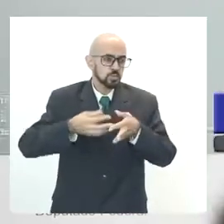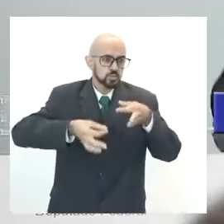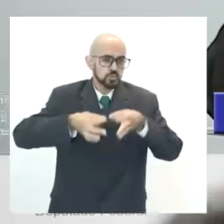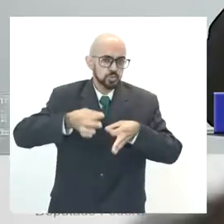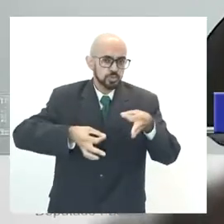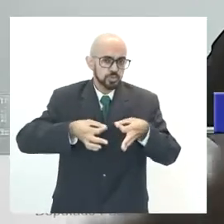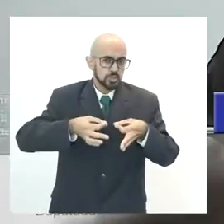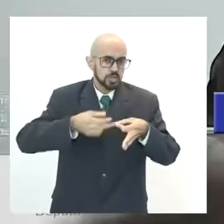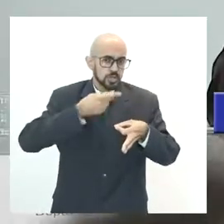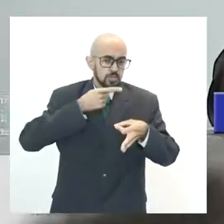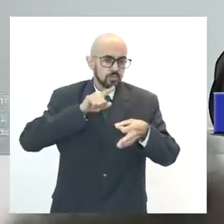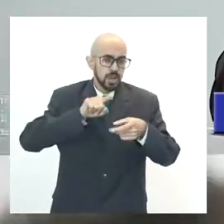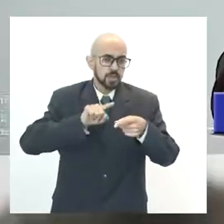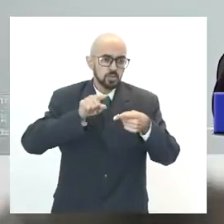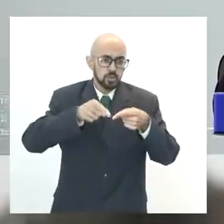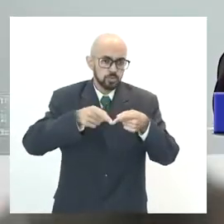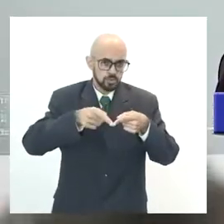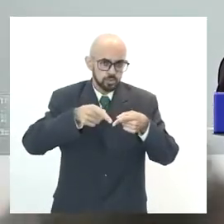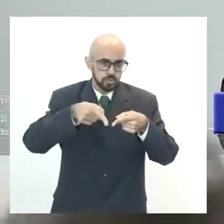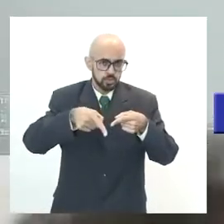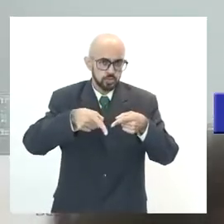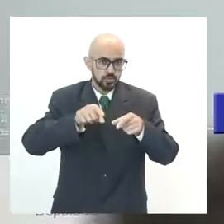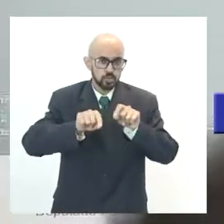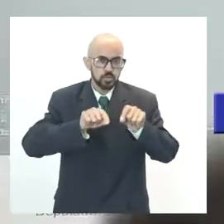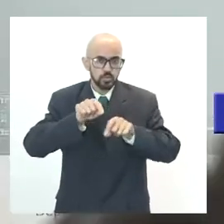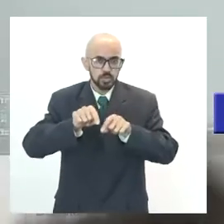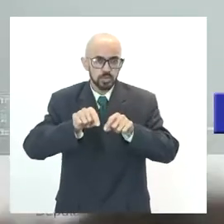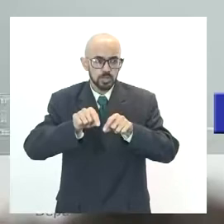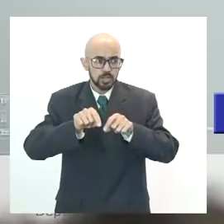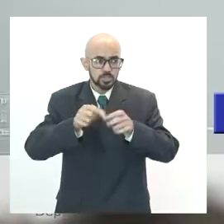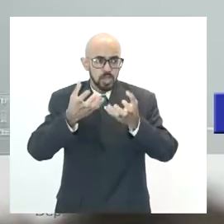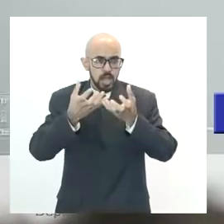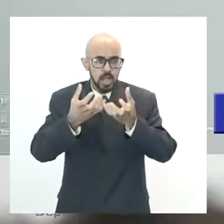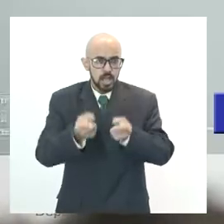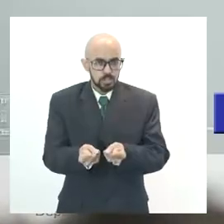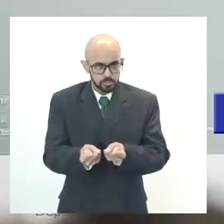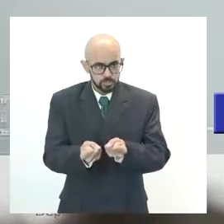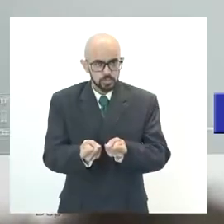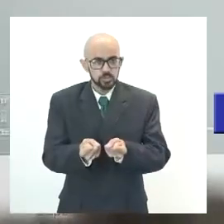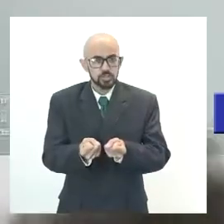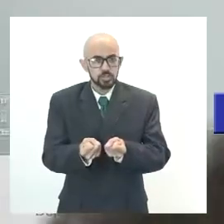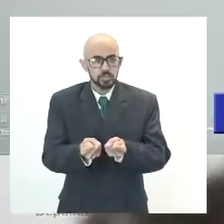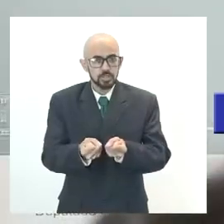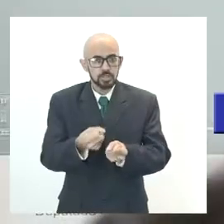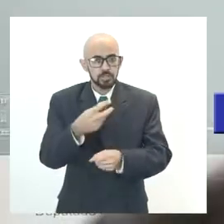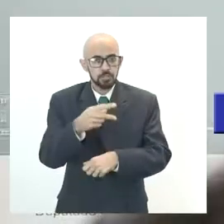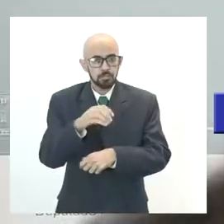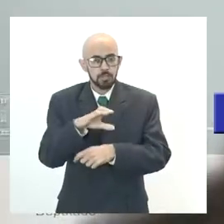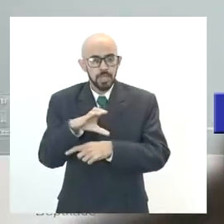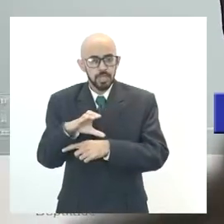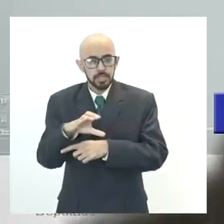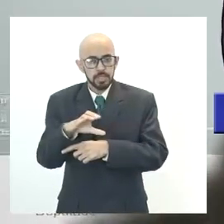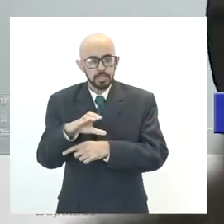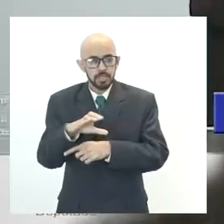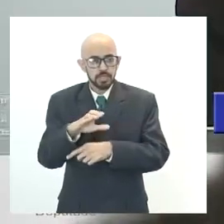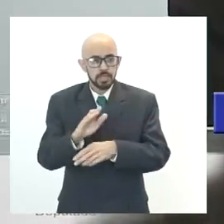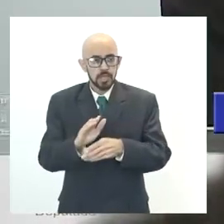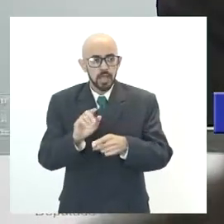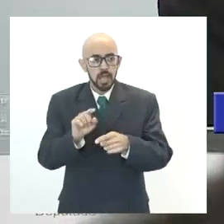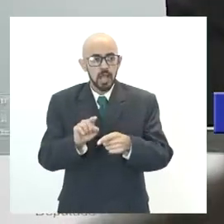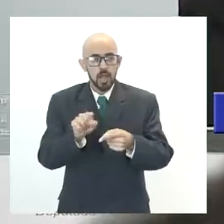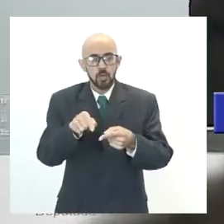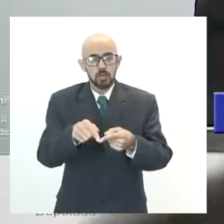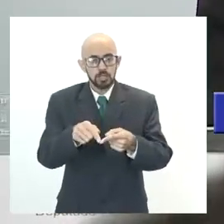O que combina e por admitir que essa PEC é o câncer direitos não